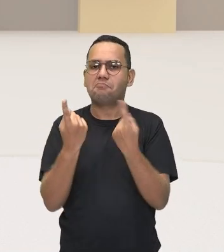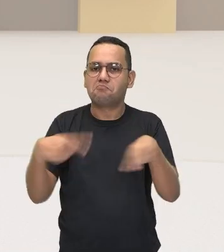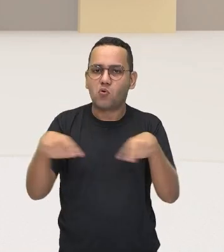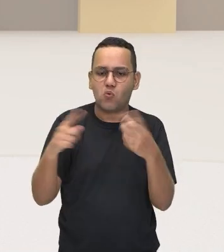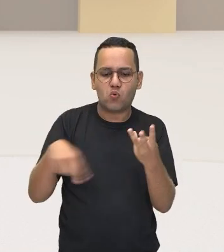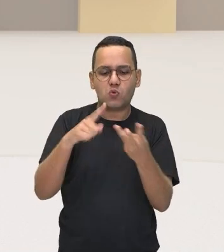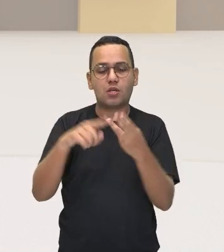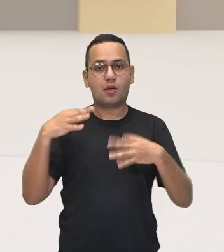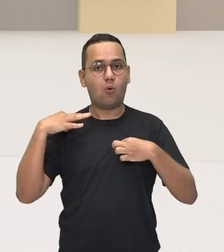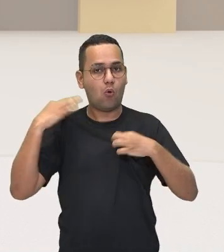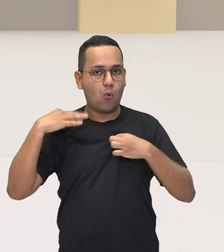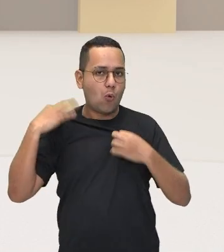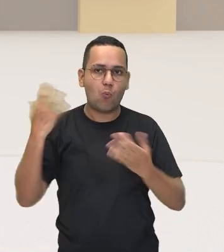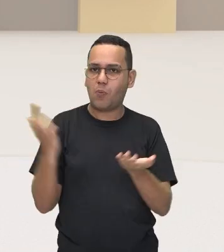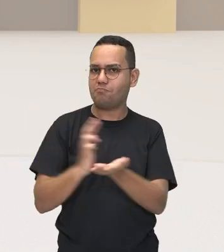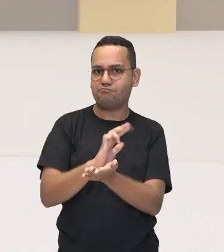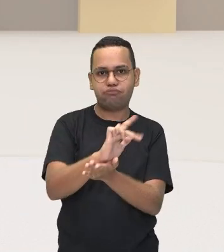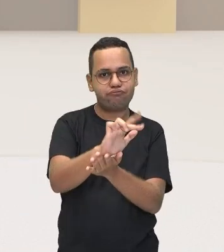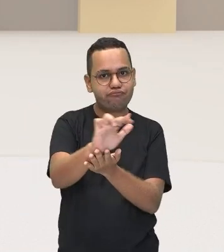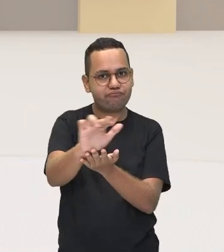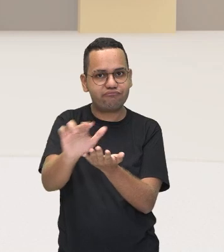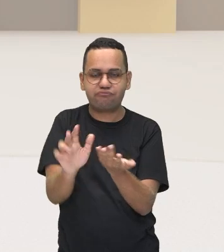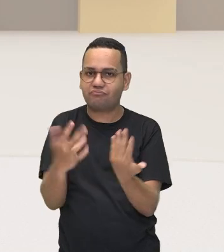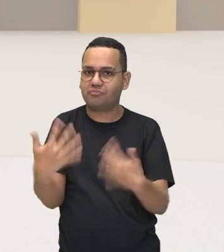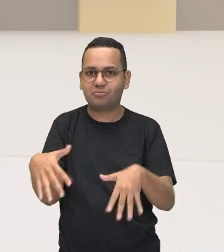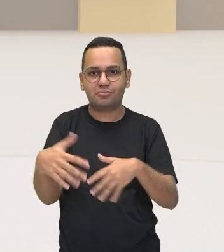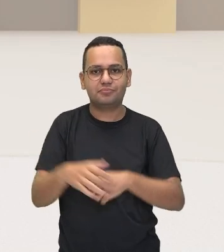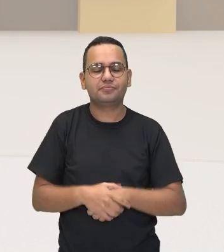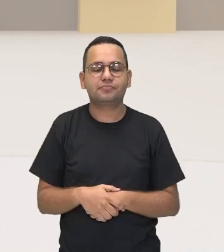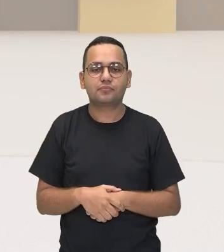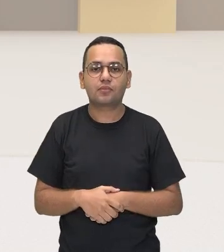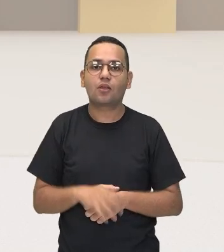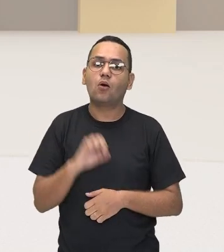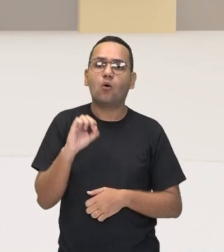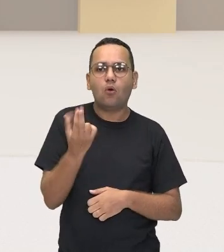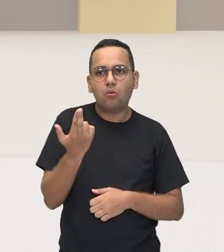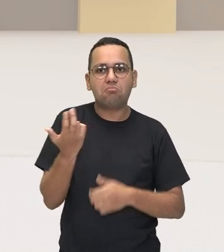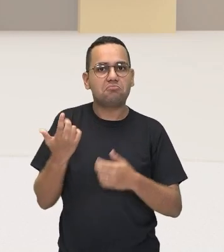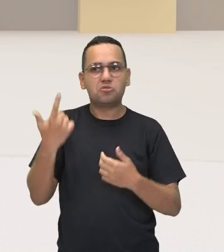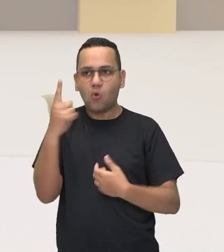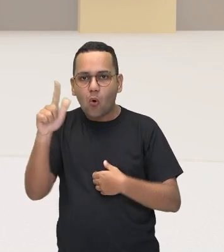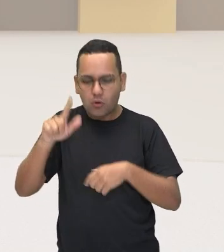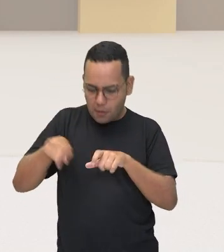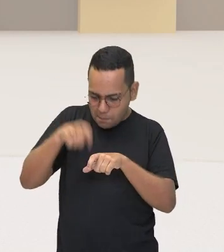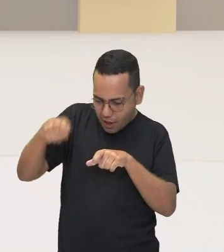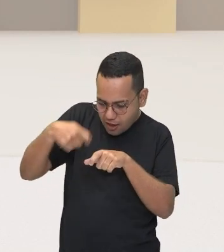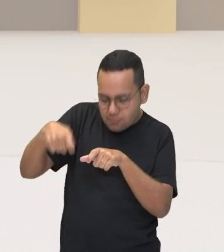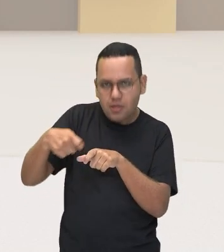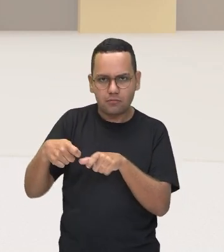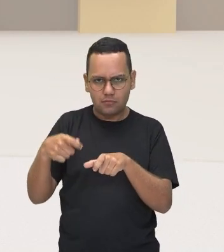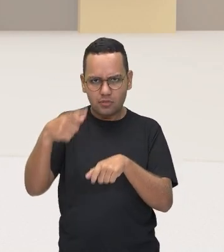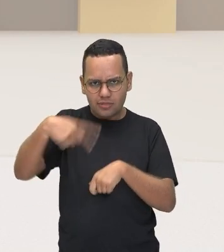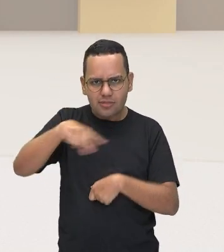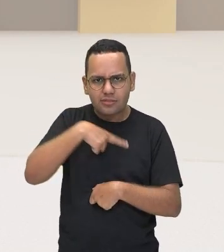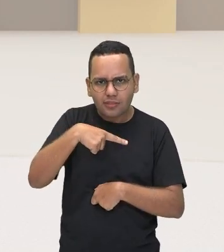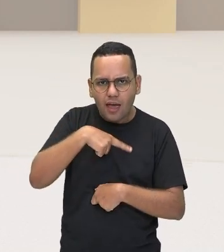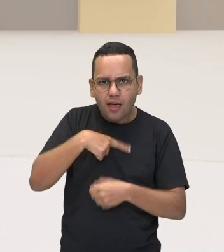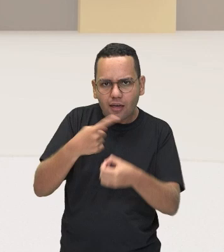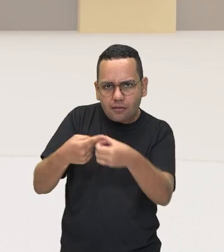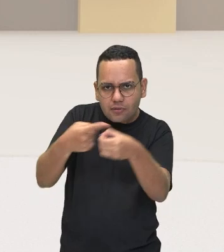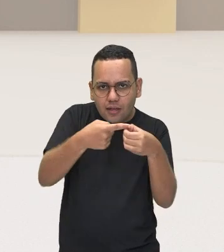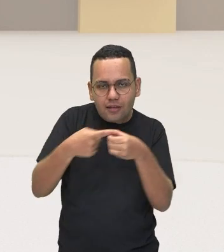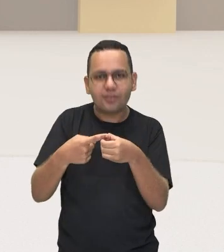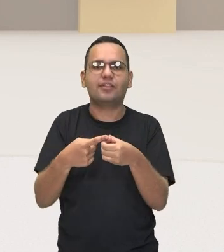das vestimentas, das indumentárias, né, das costureiras que produzem isso? Será que não tem aí no município de vocês? A gente tem uma gama,